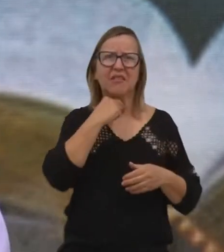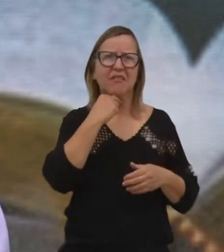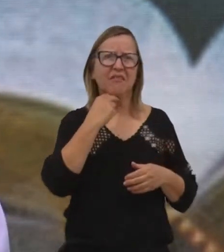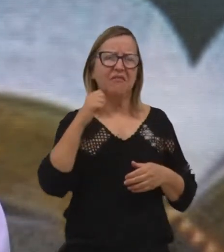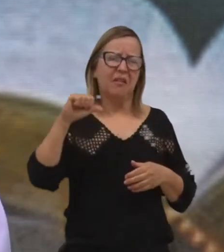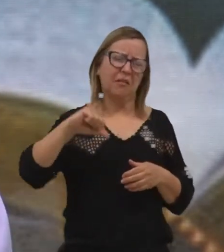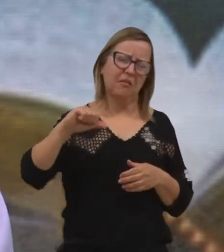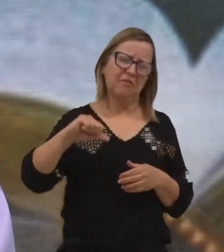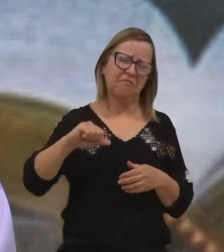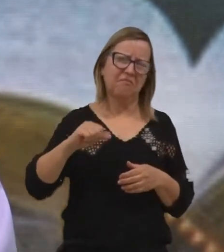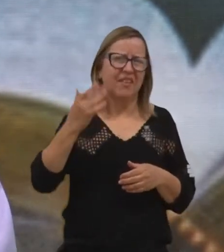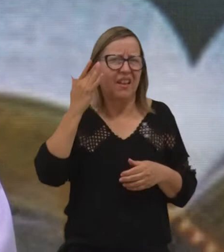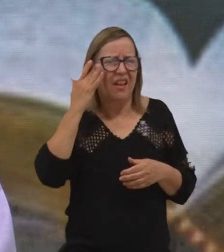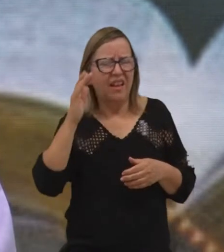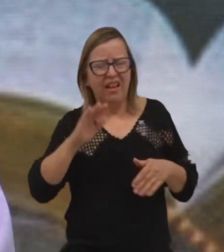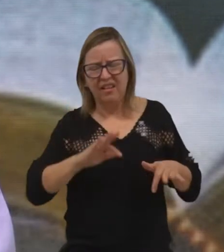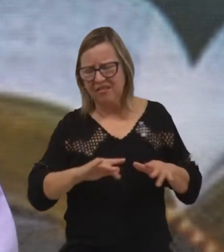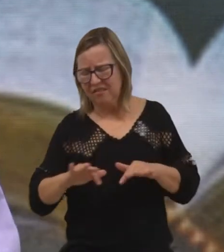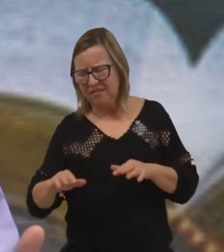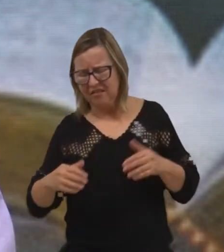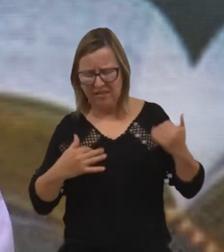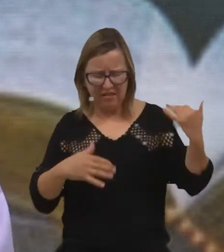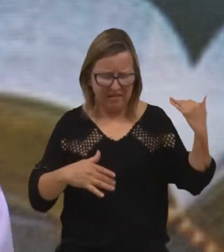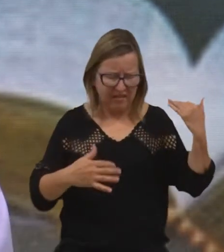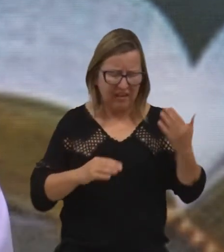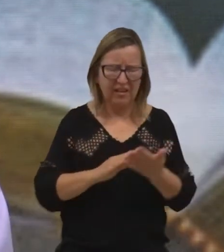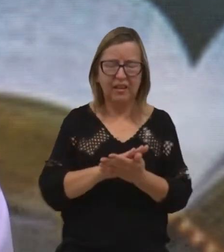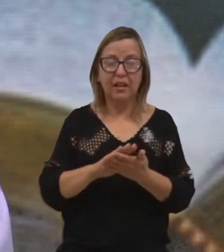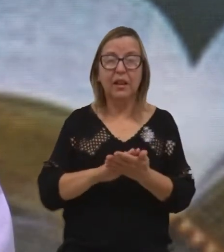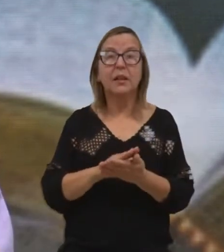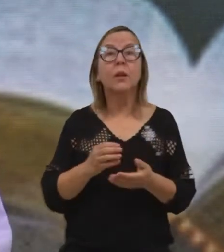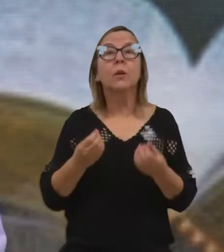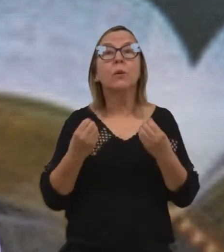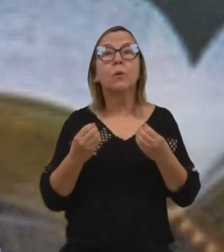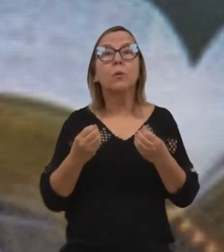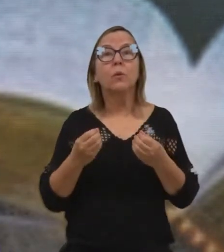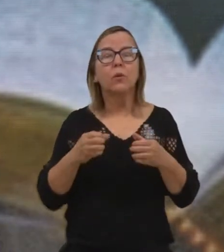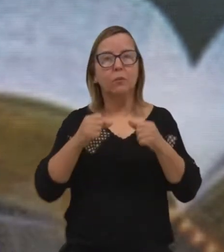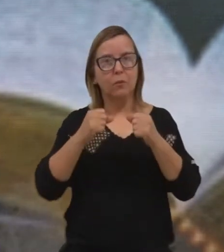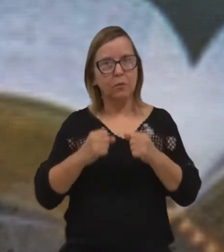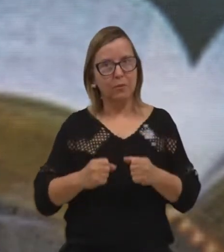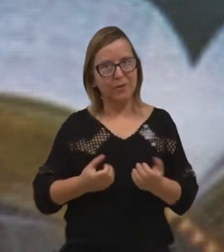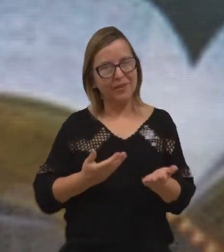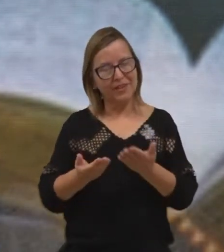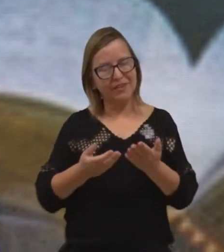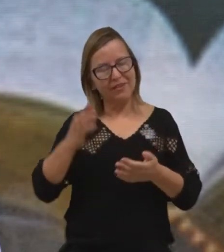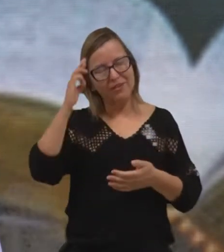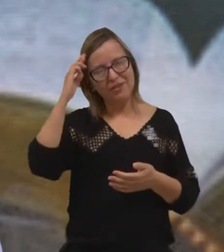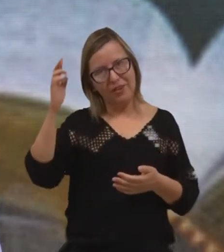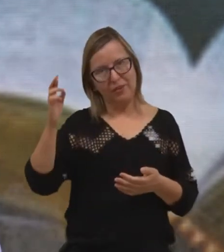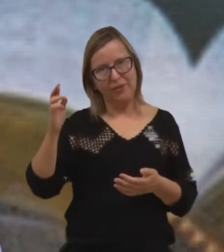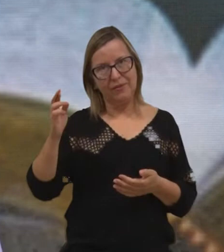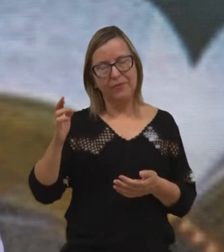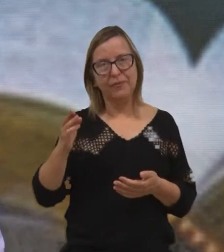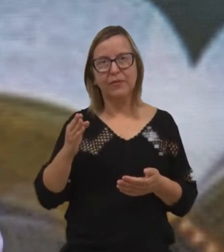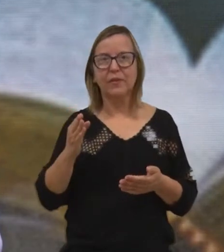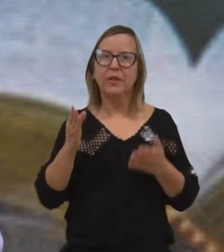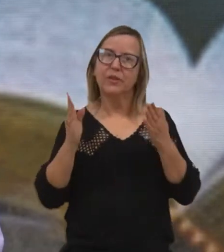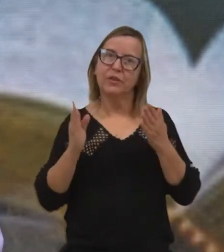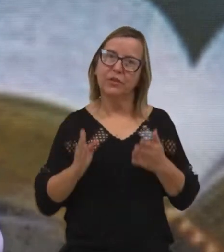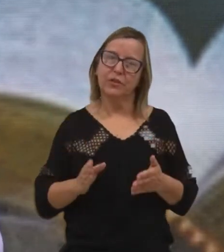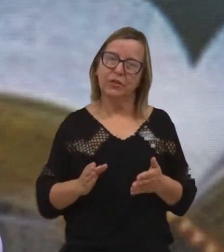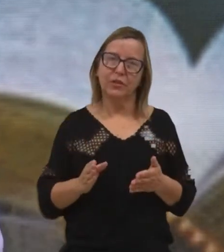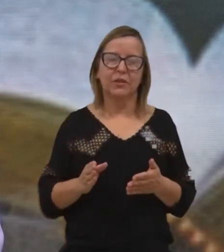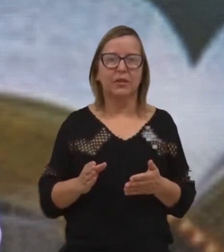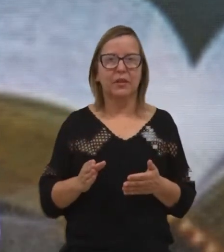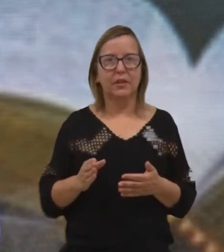não sei tocar? Como que eu posso servir ao Senhor? Nós já vimos que o servir não se restringe